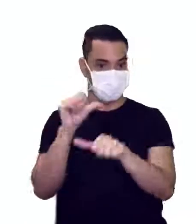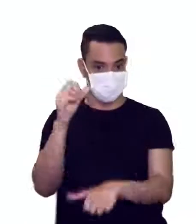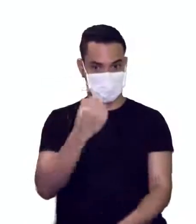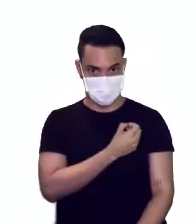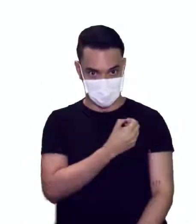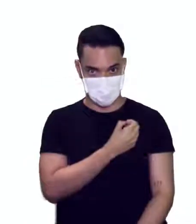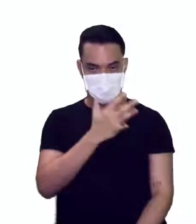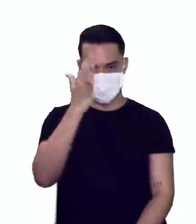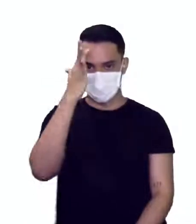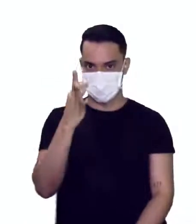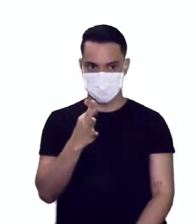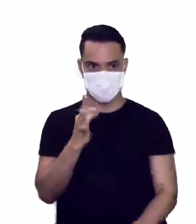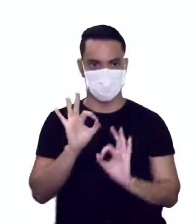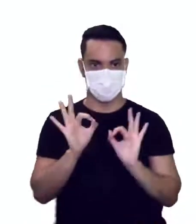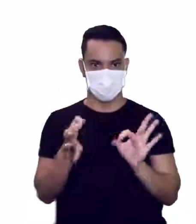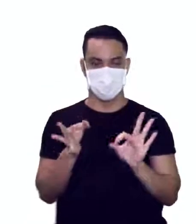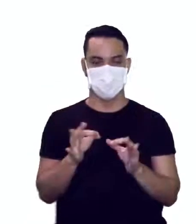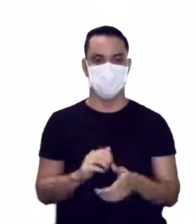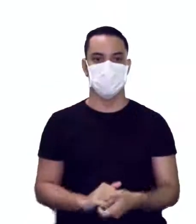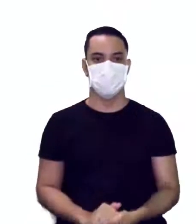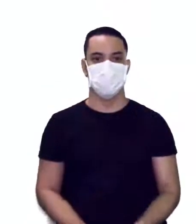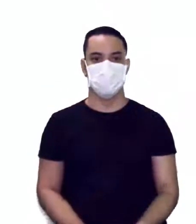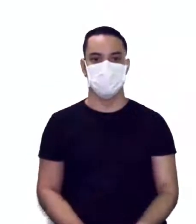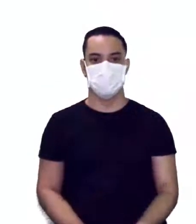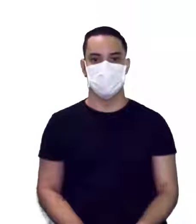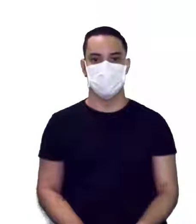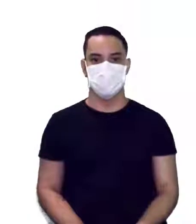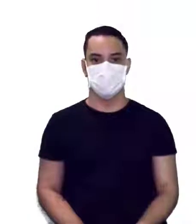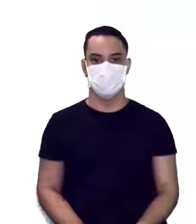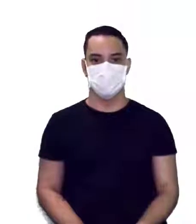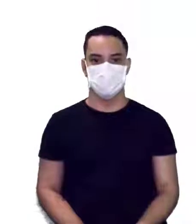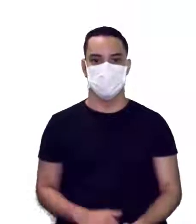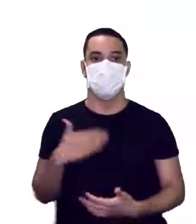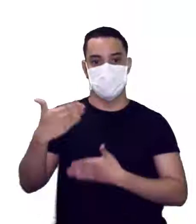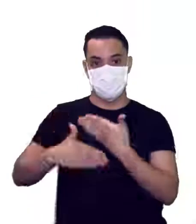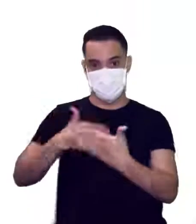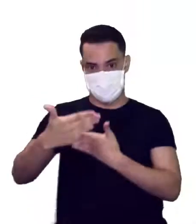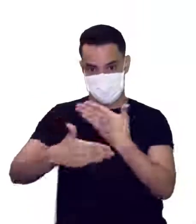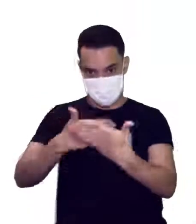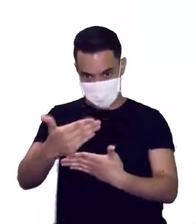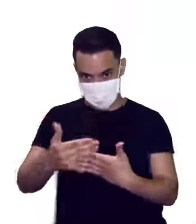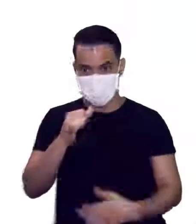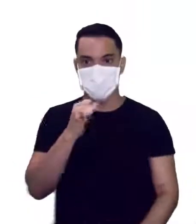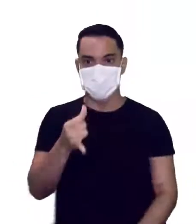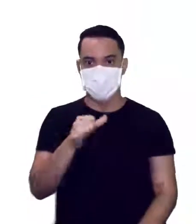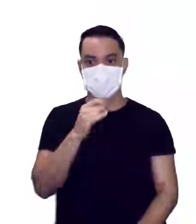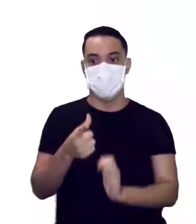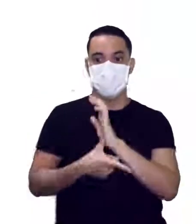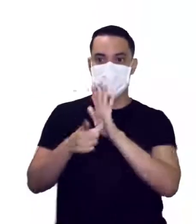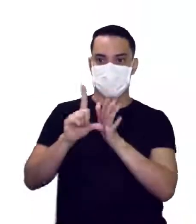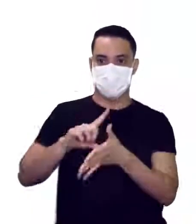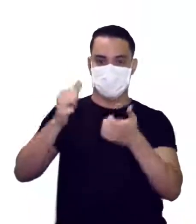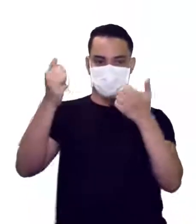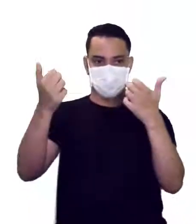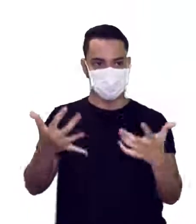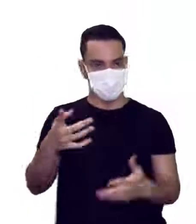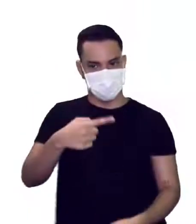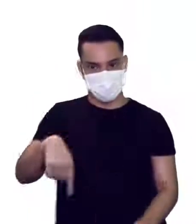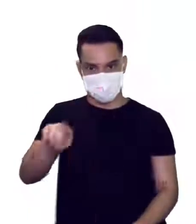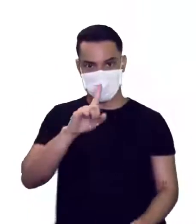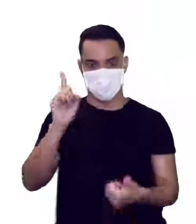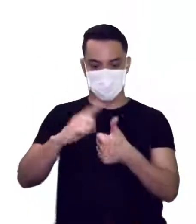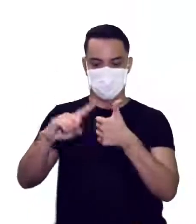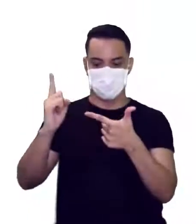número. Entendido, pessoal? Vamos continuar. Processo de eletrização. Eu falei para vocês que são